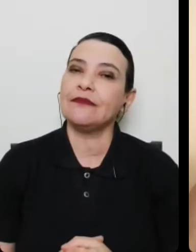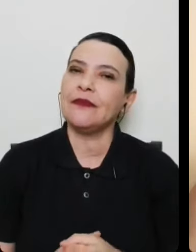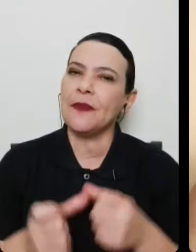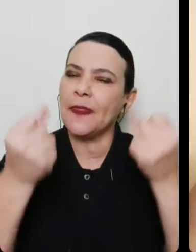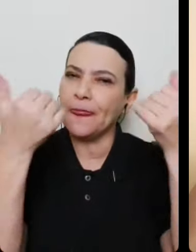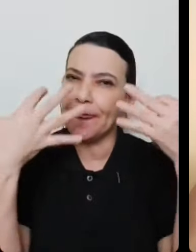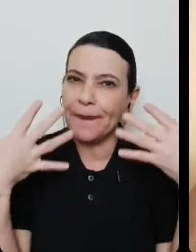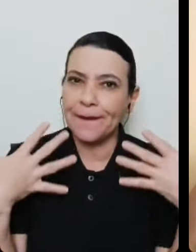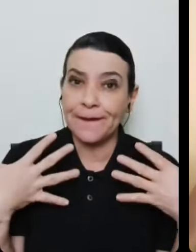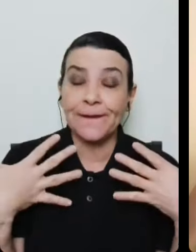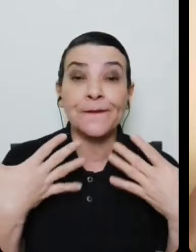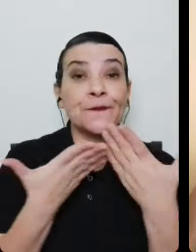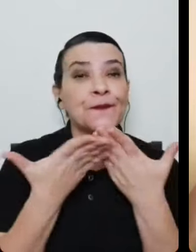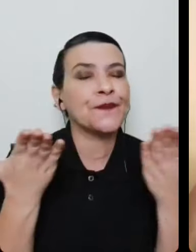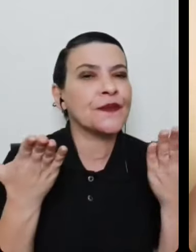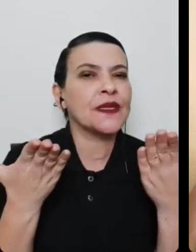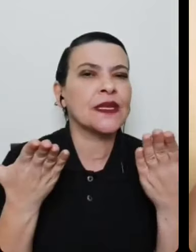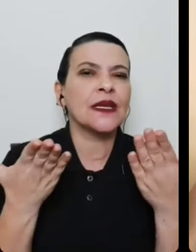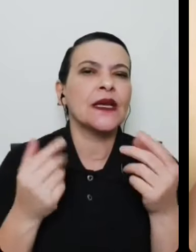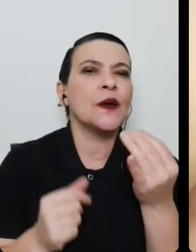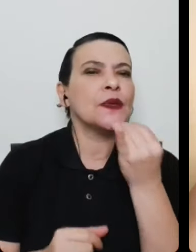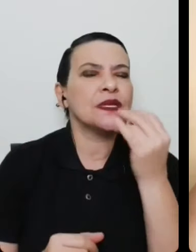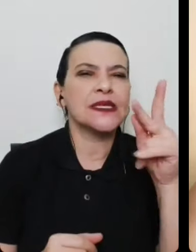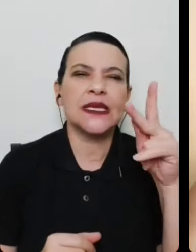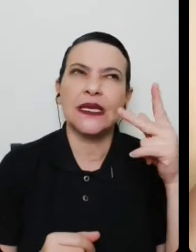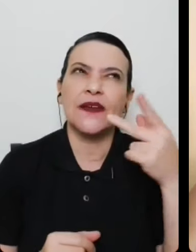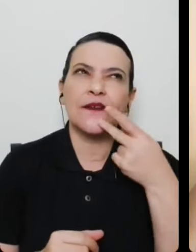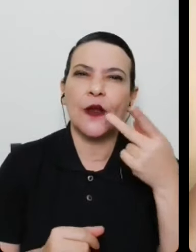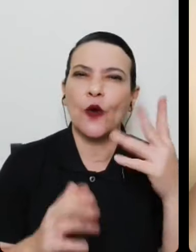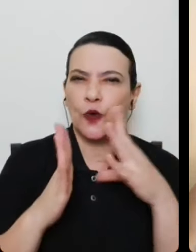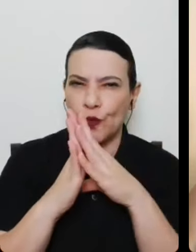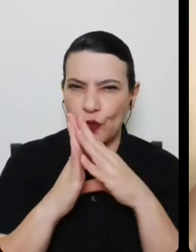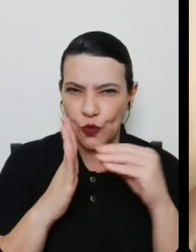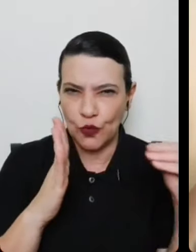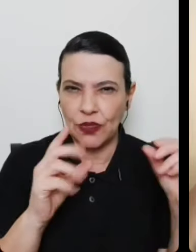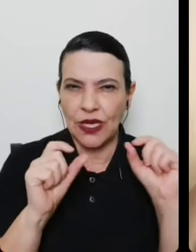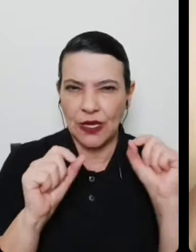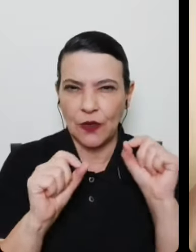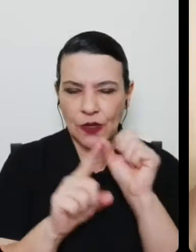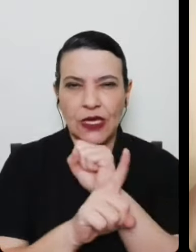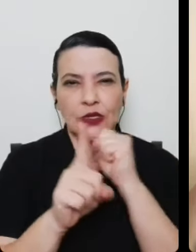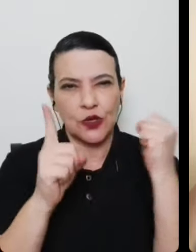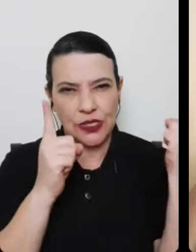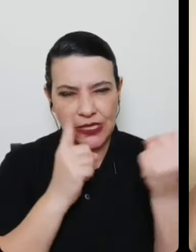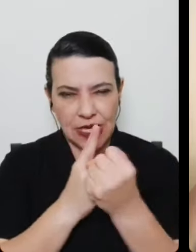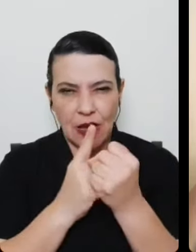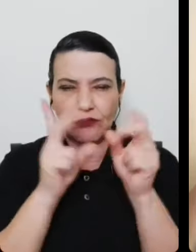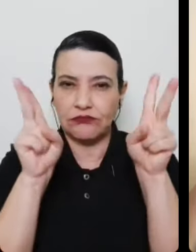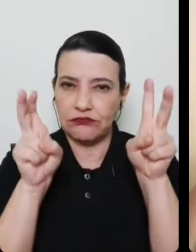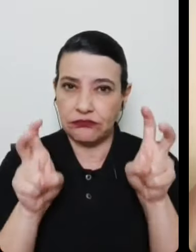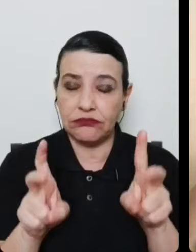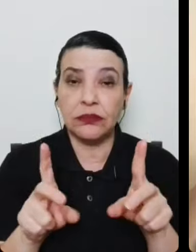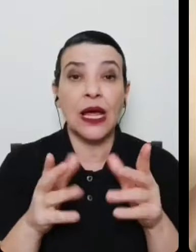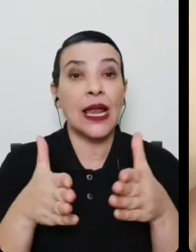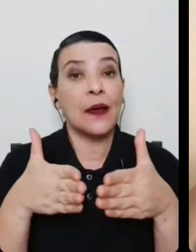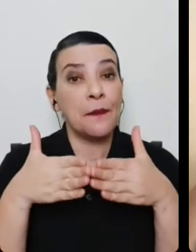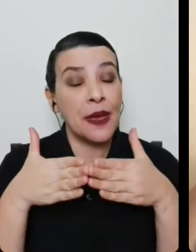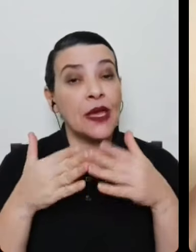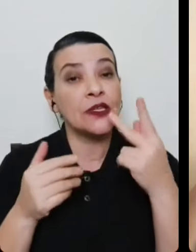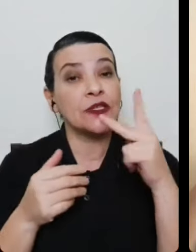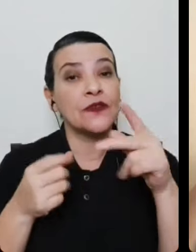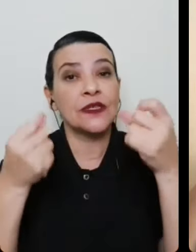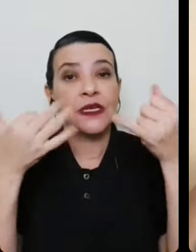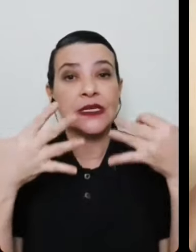ela pede para você comentar, quando você falou do modelo, né, psicossocial, das questões, ela pede para você falar um